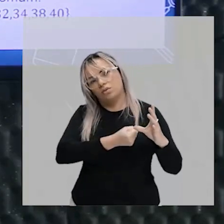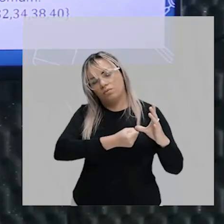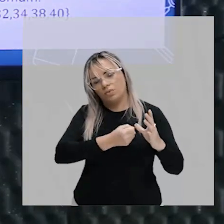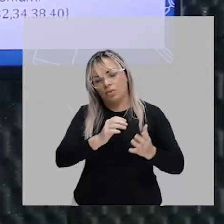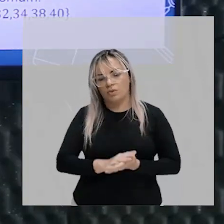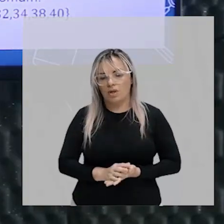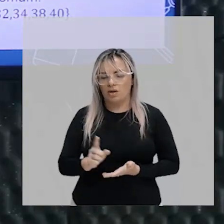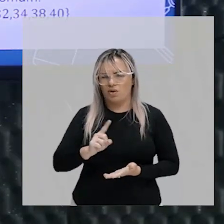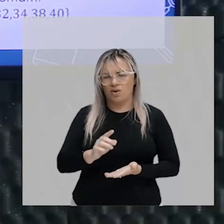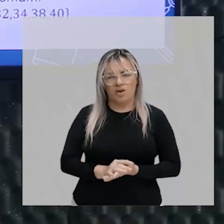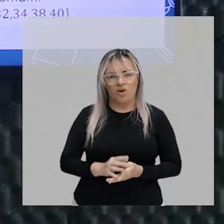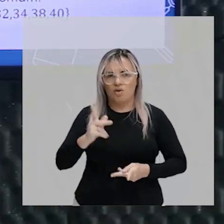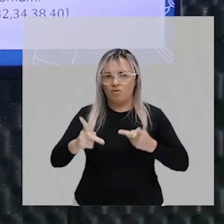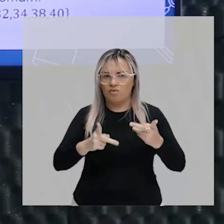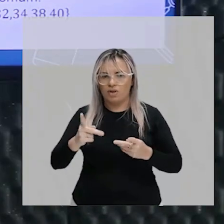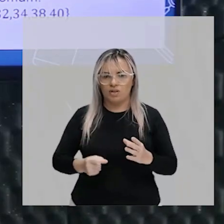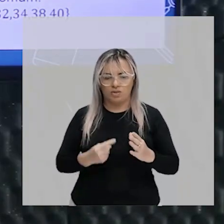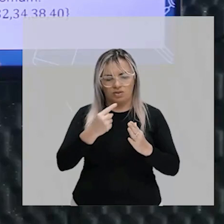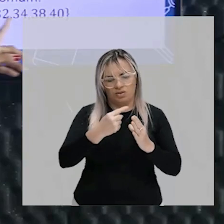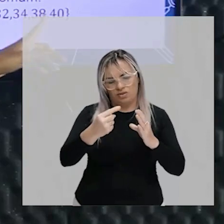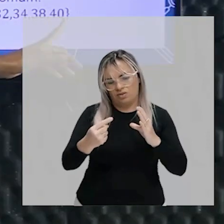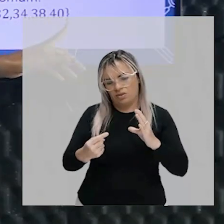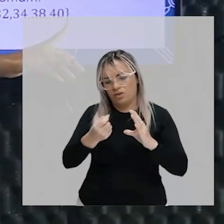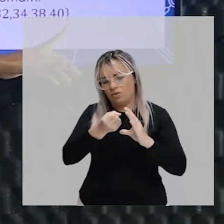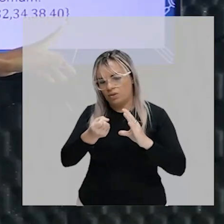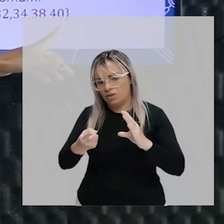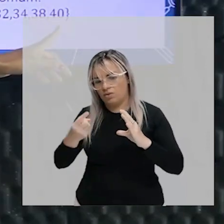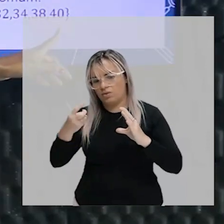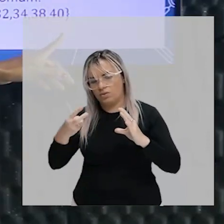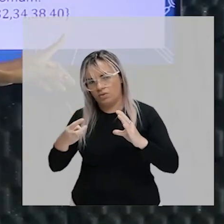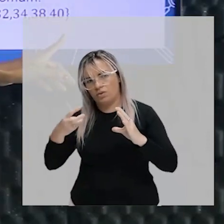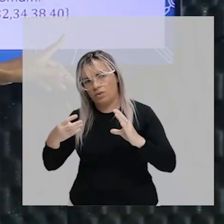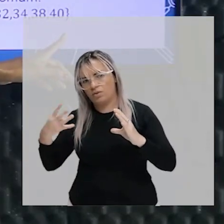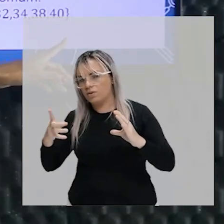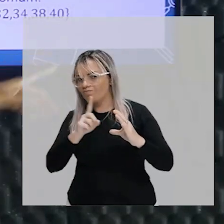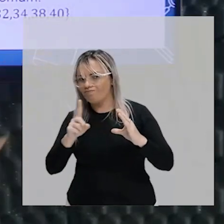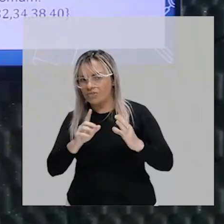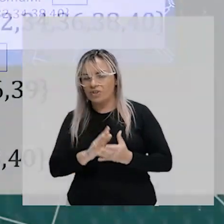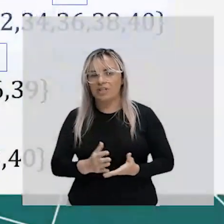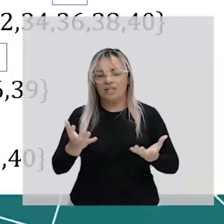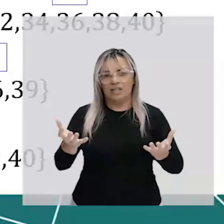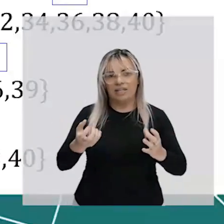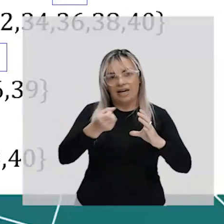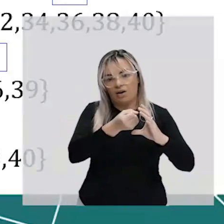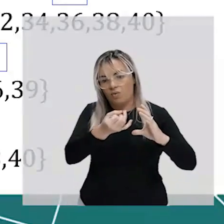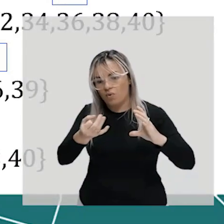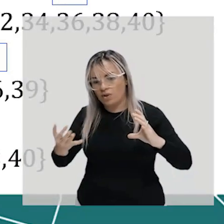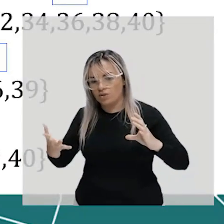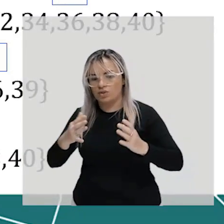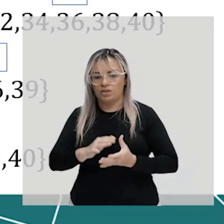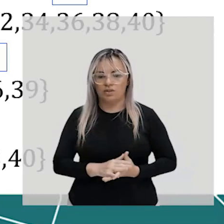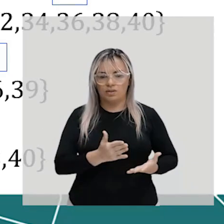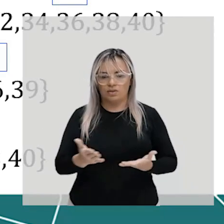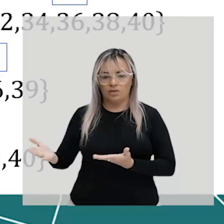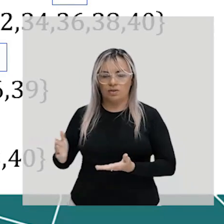o próximo passo seja bem simples é só conferir conferiu tá tudo certo tá mas claro né Você vai